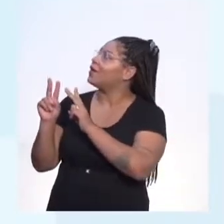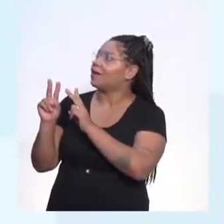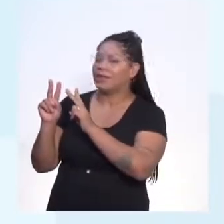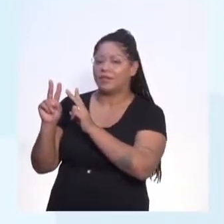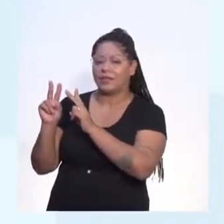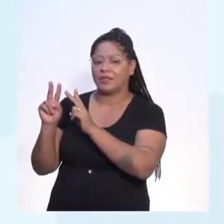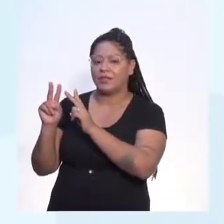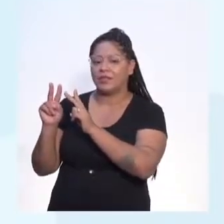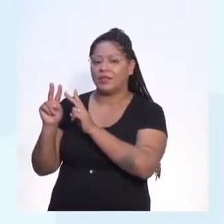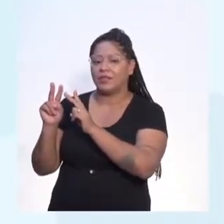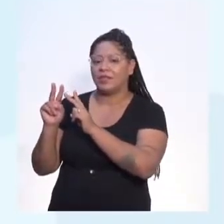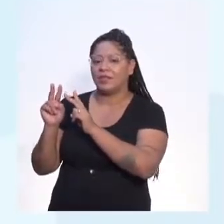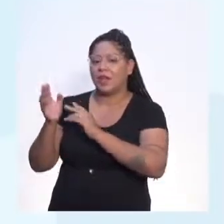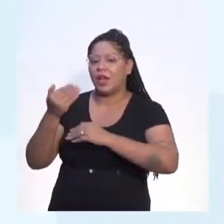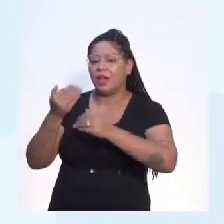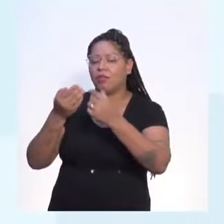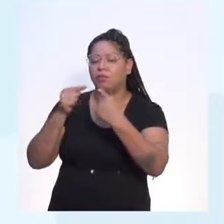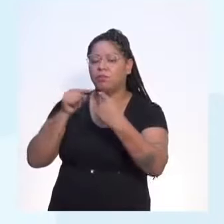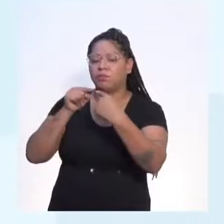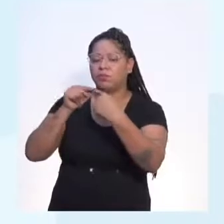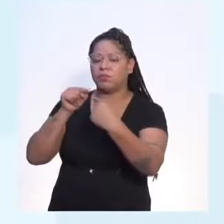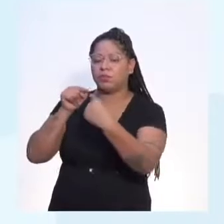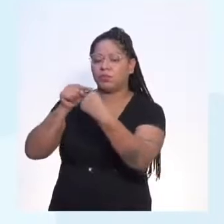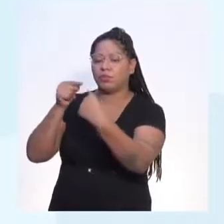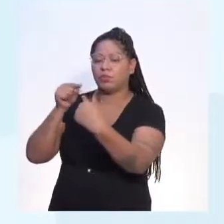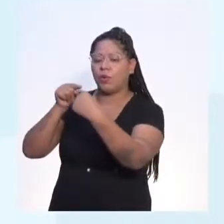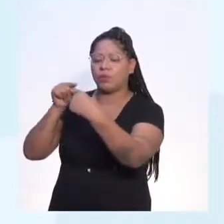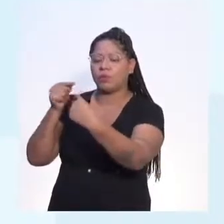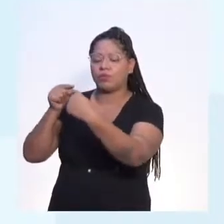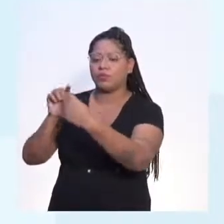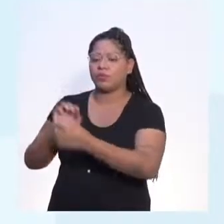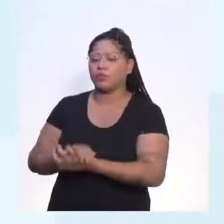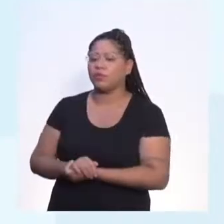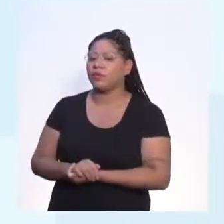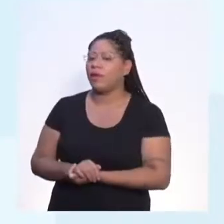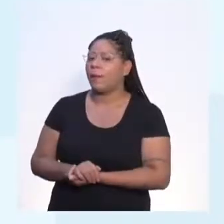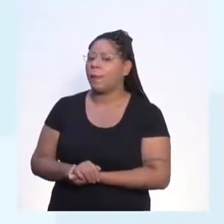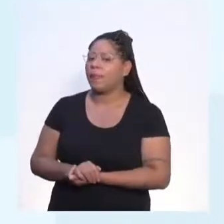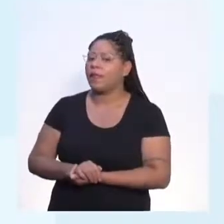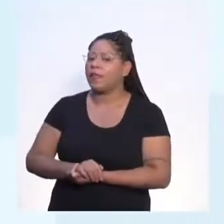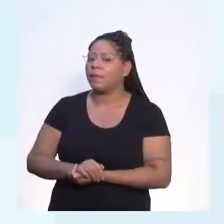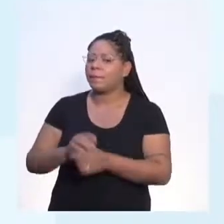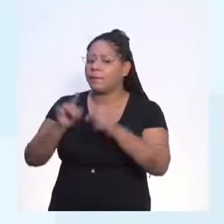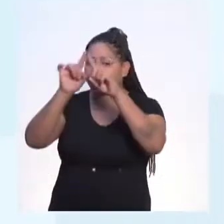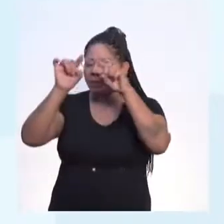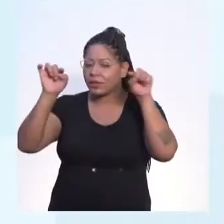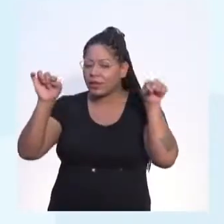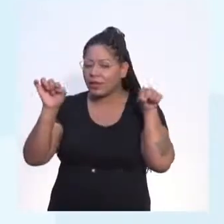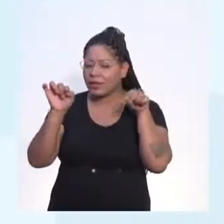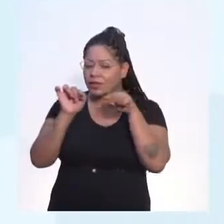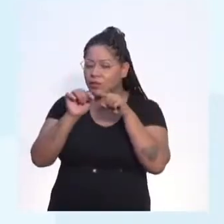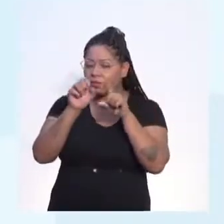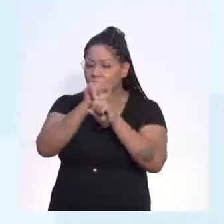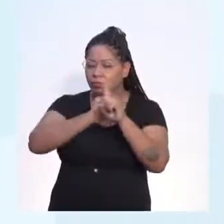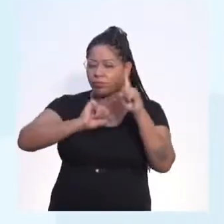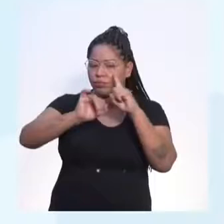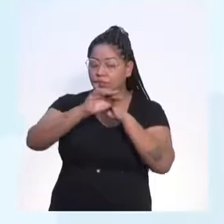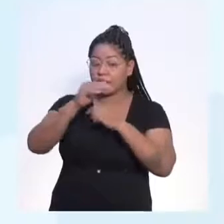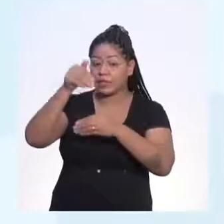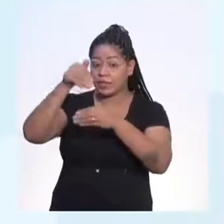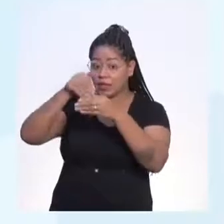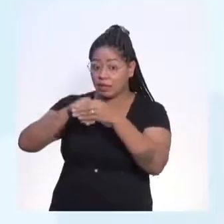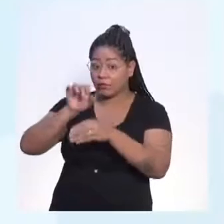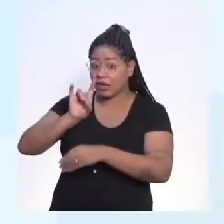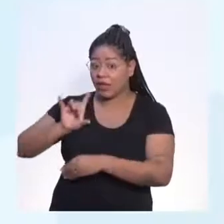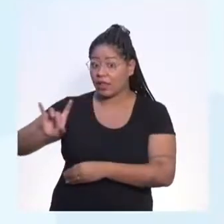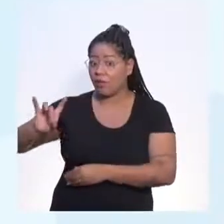eles já sabem o que tem que fazer. Vamos ver, então. Ligar os pontos. Então, vocês vão colocar aí cada classe social dentro do seu